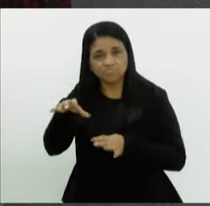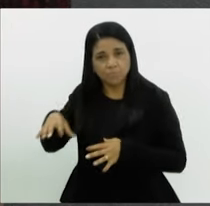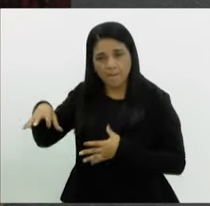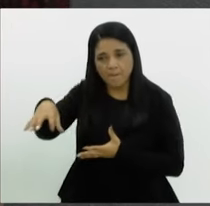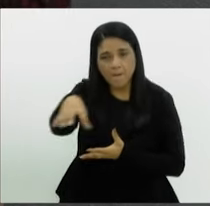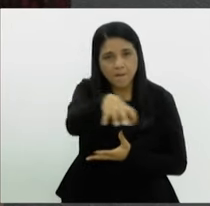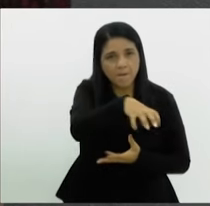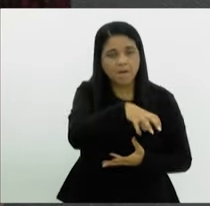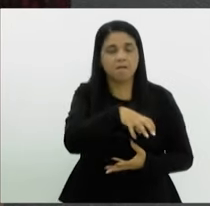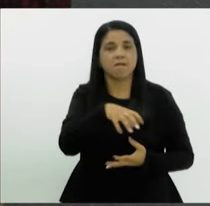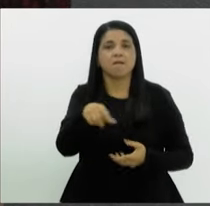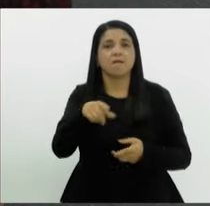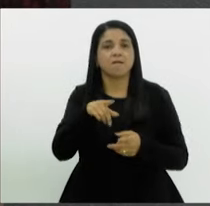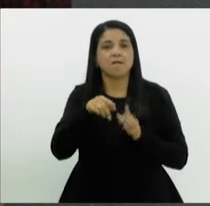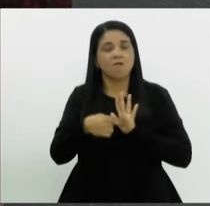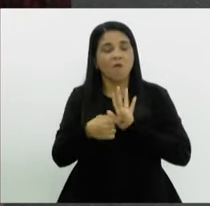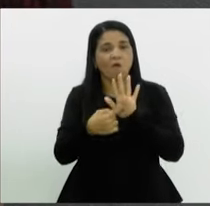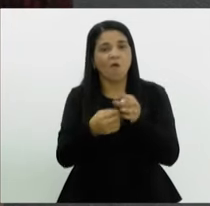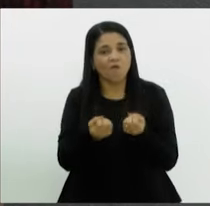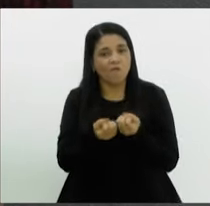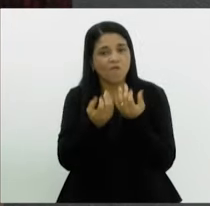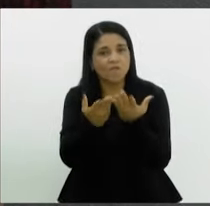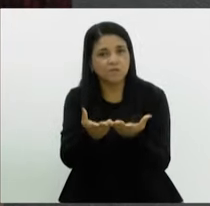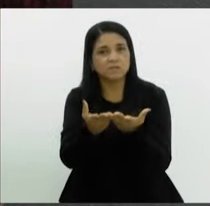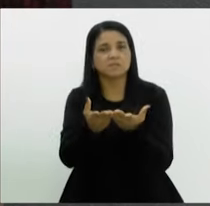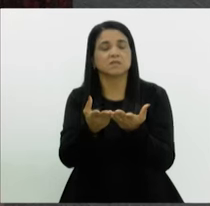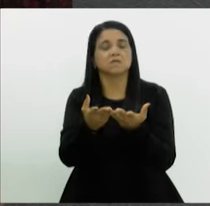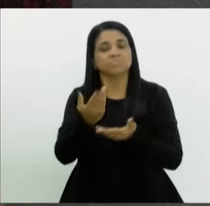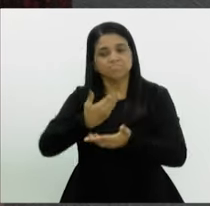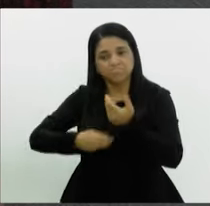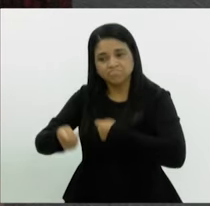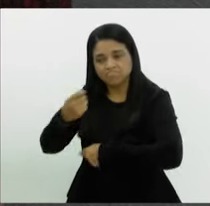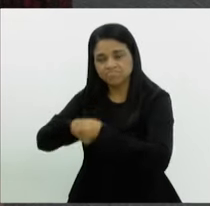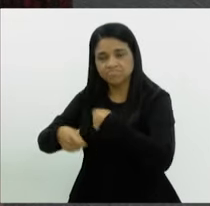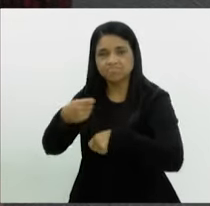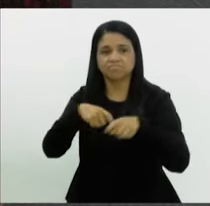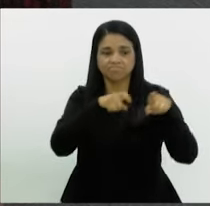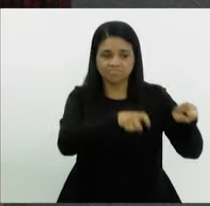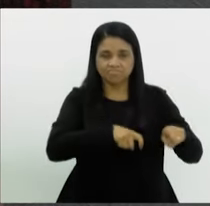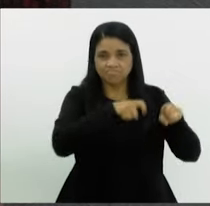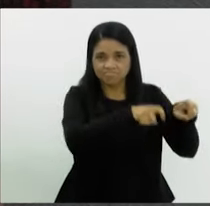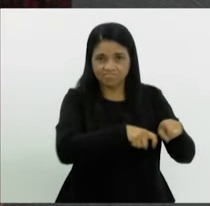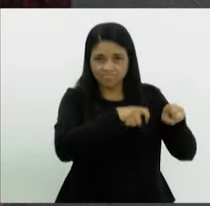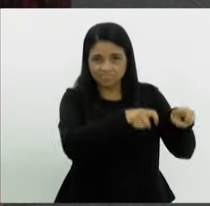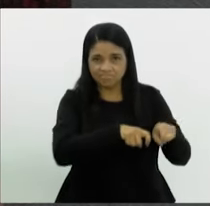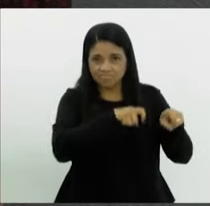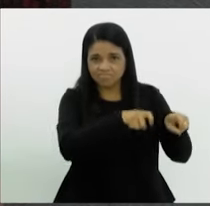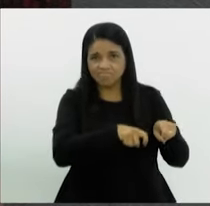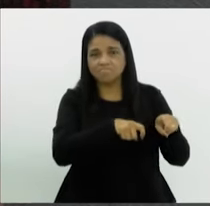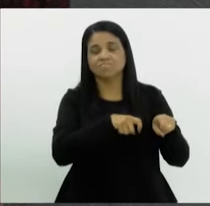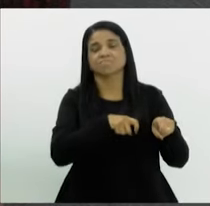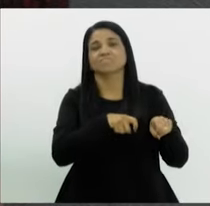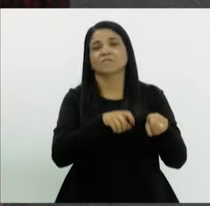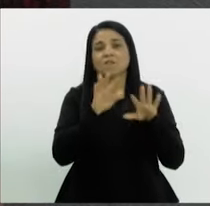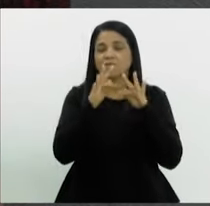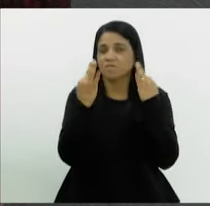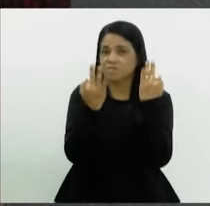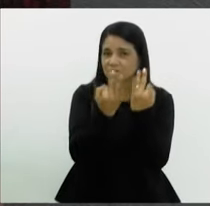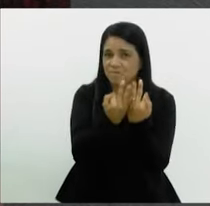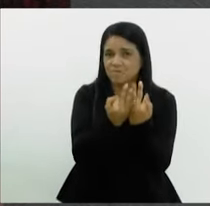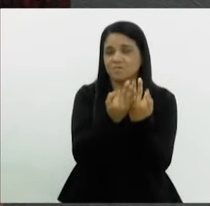e oferecer justos canais de comercialização da produção procedente da agricultura